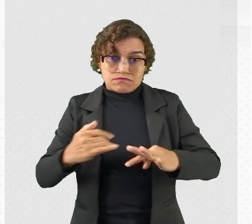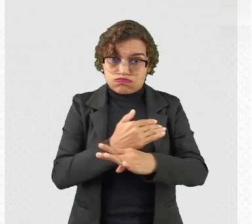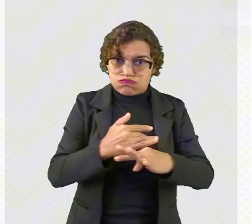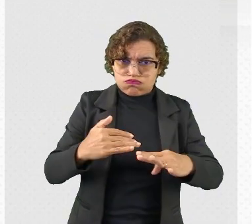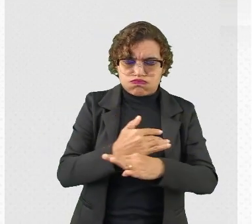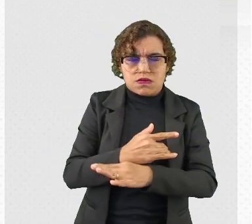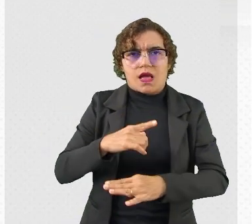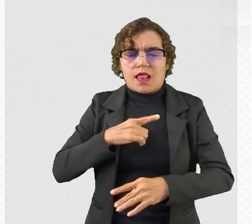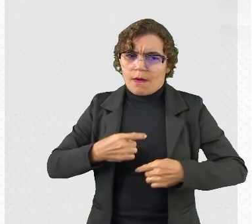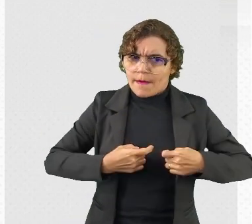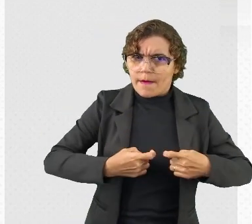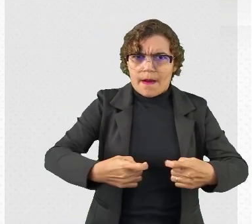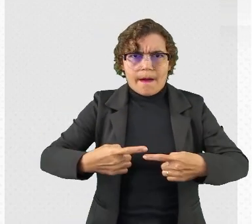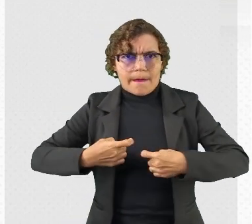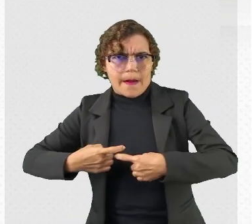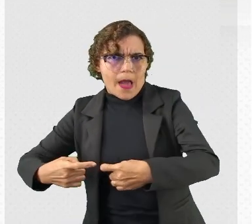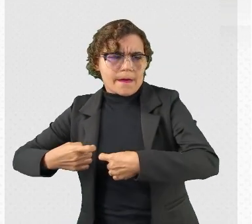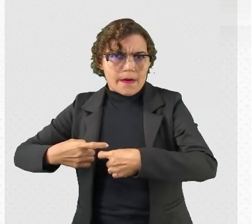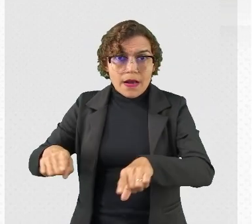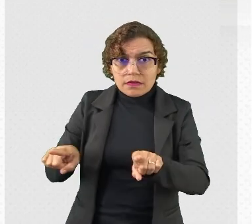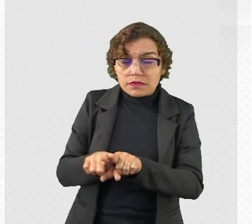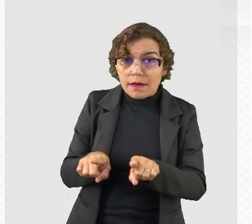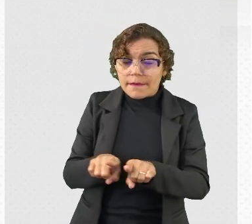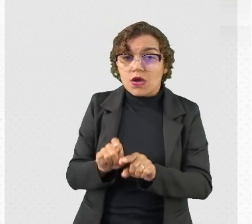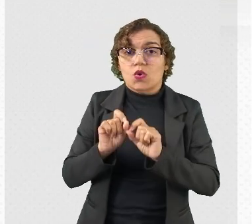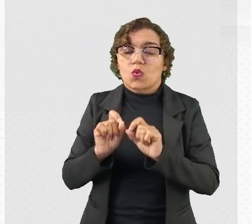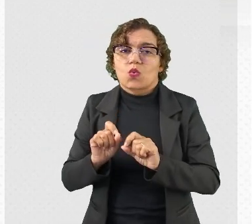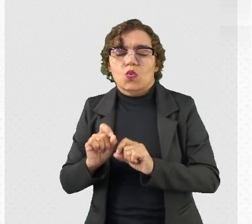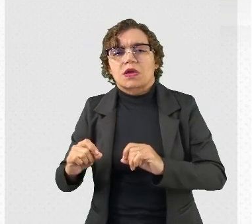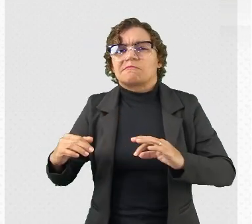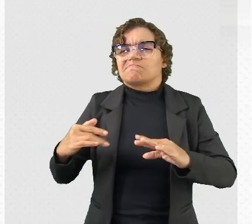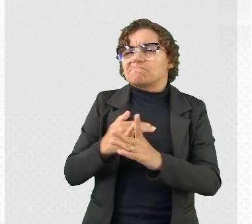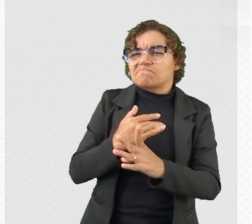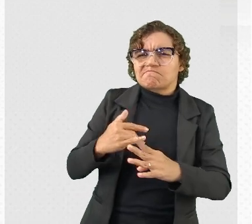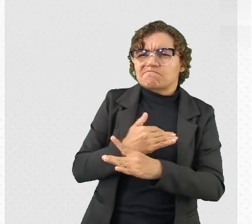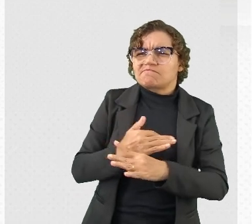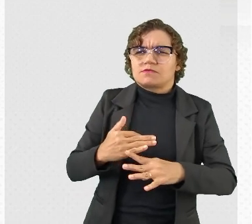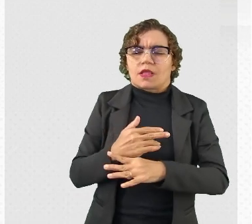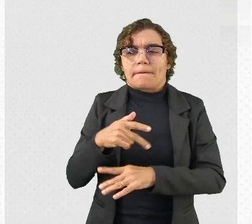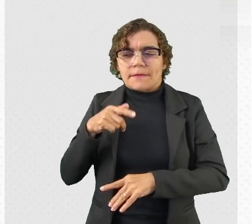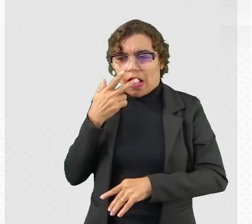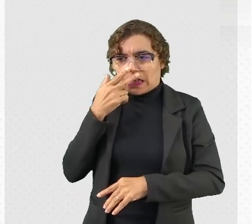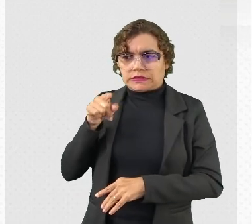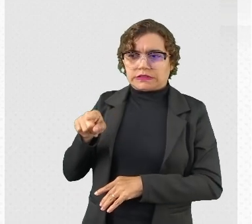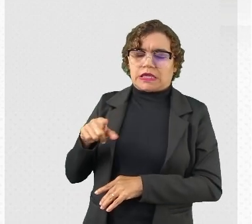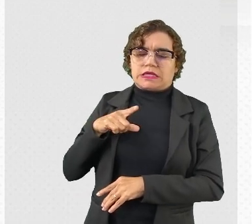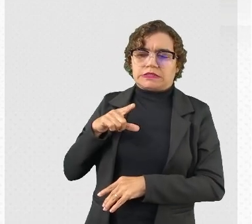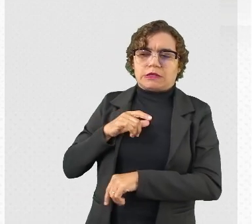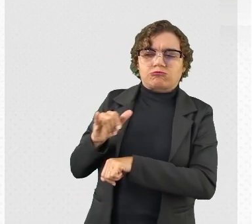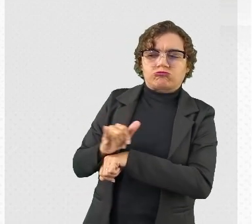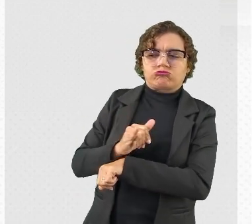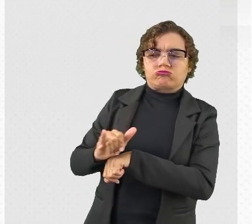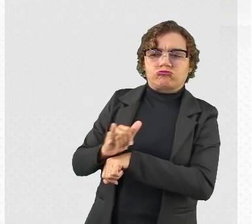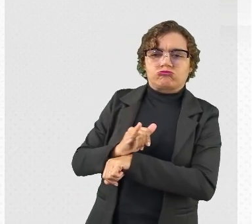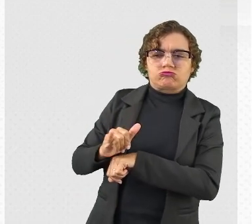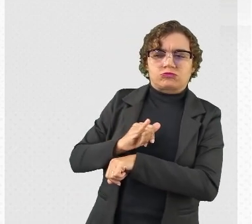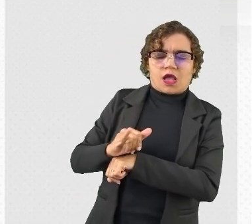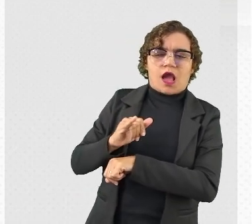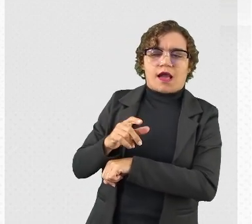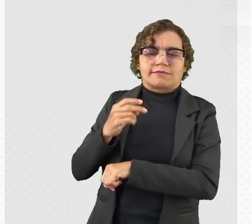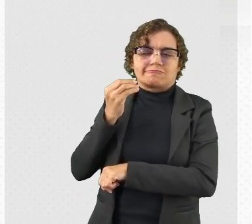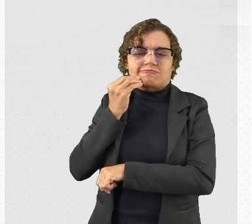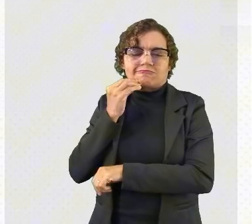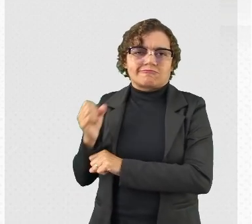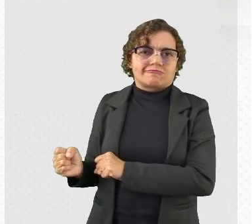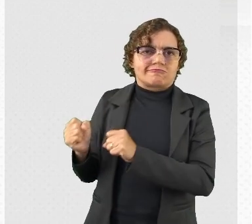elas guerreavam, e também com cidades que elas consideravam estratégicas, né? Muitas vezes para dominar outro